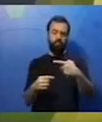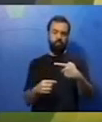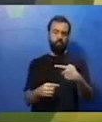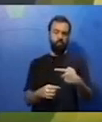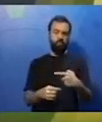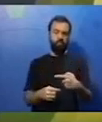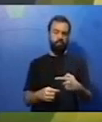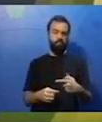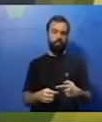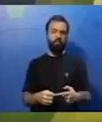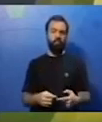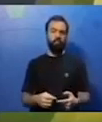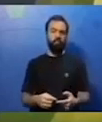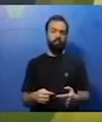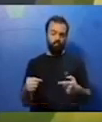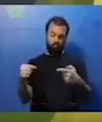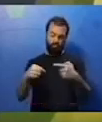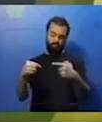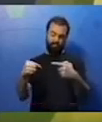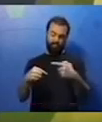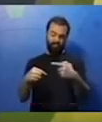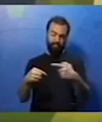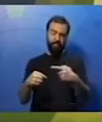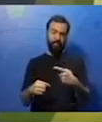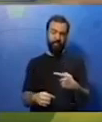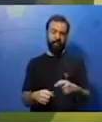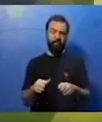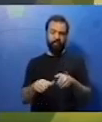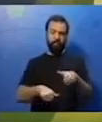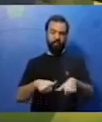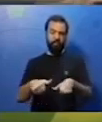Denominador é o número de baixo, não esquece disso.